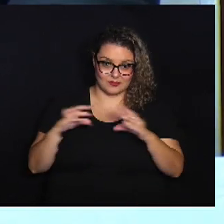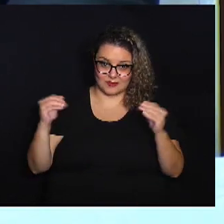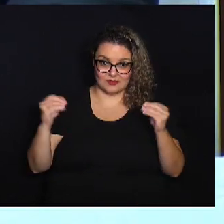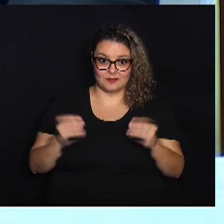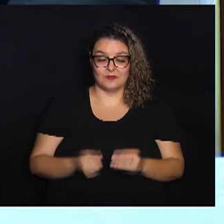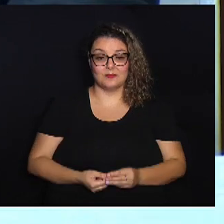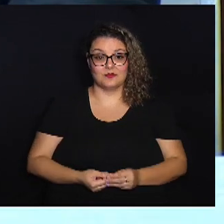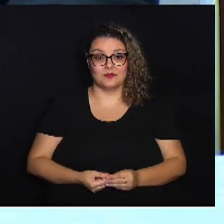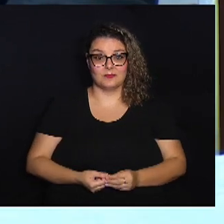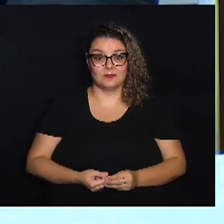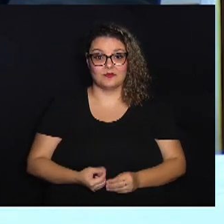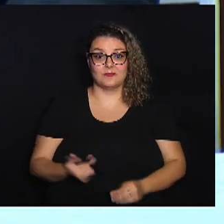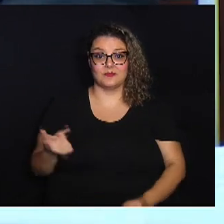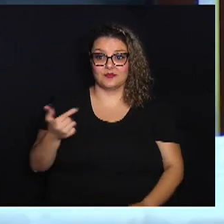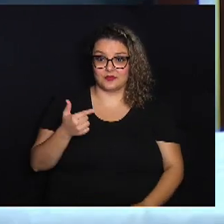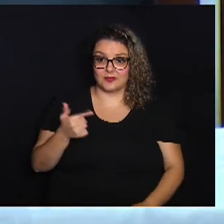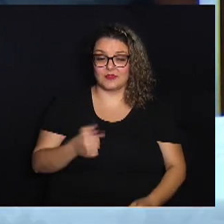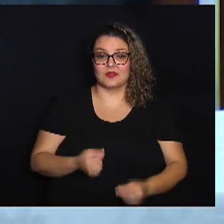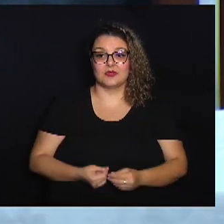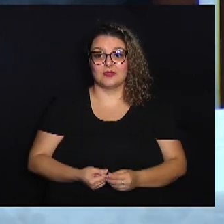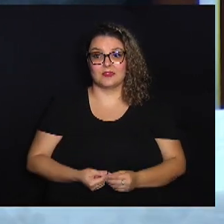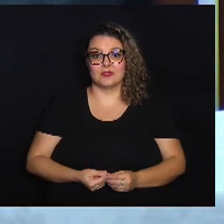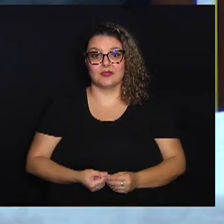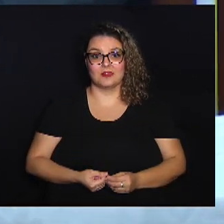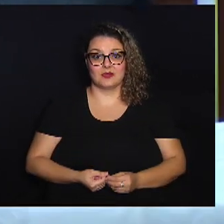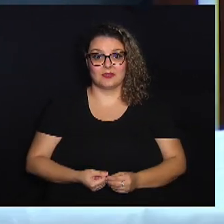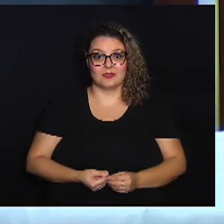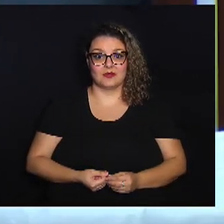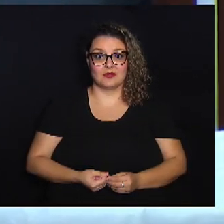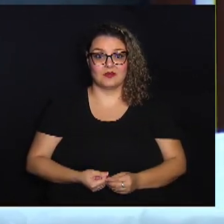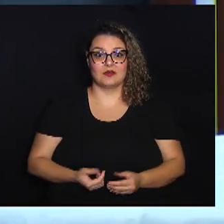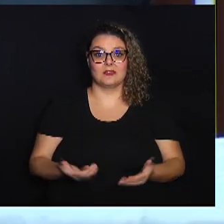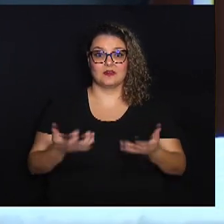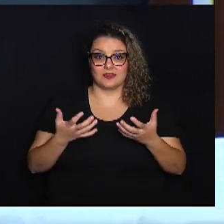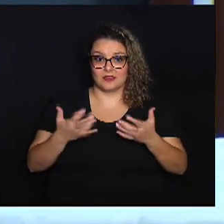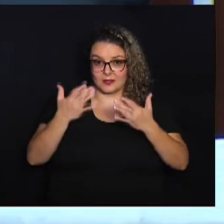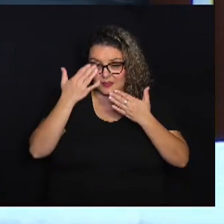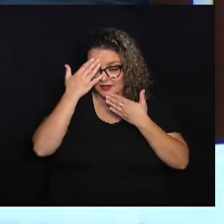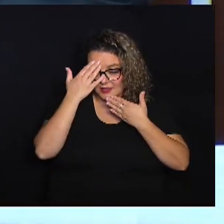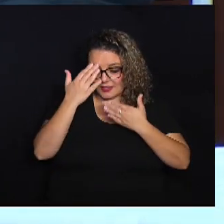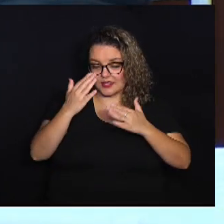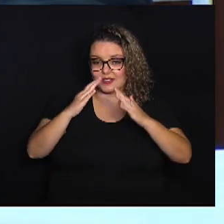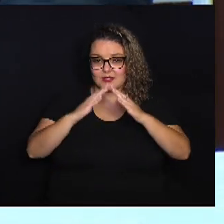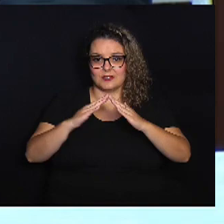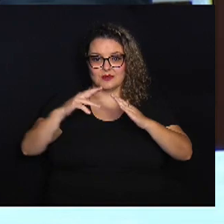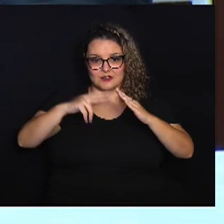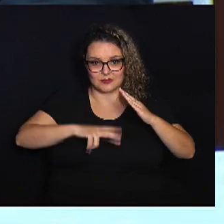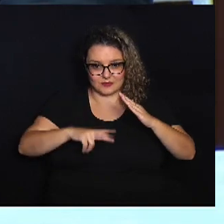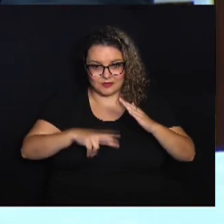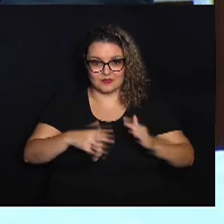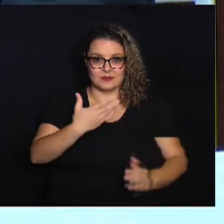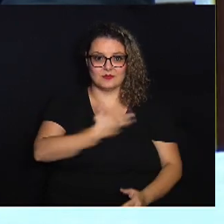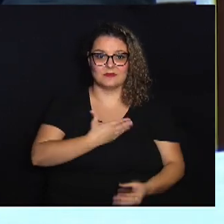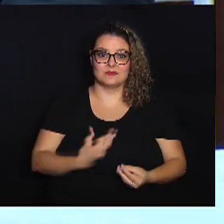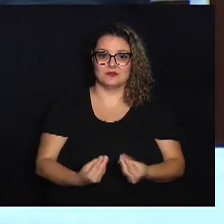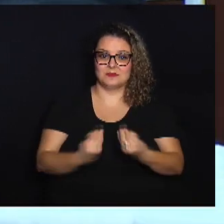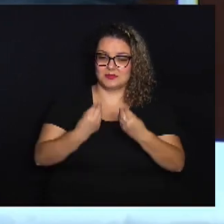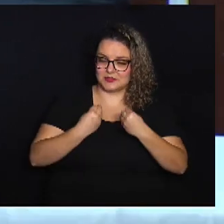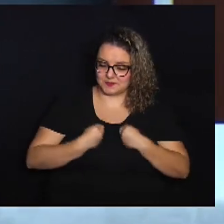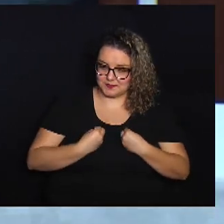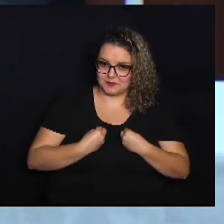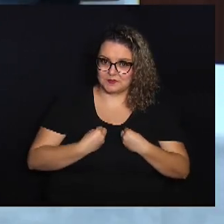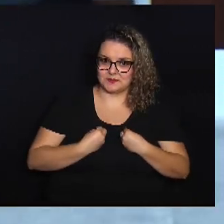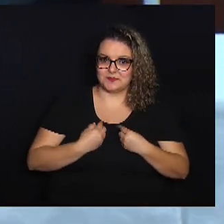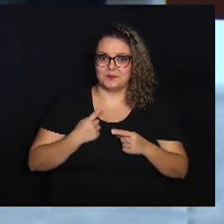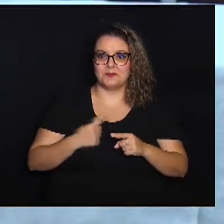em segundo, quero agradecer a esta casa pelos amigos que me deu,